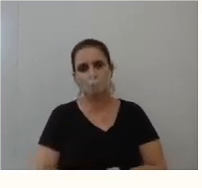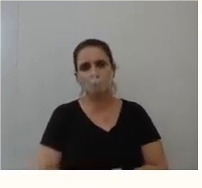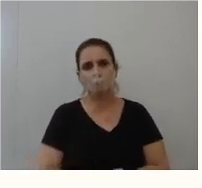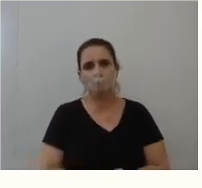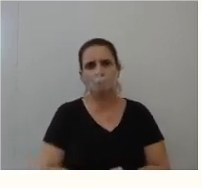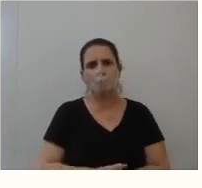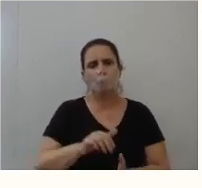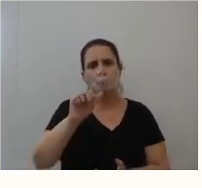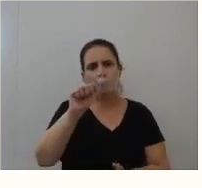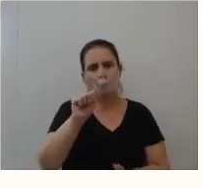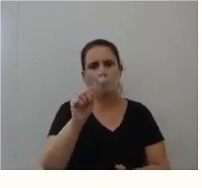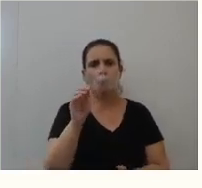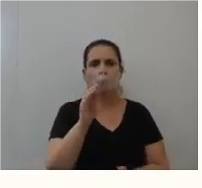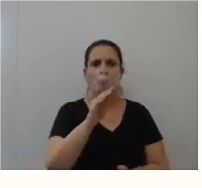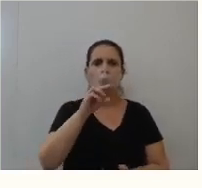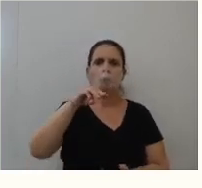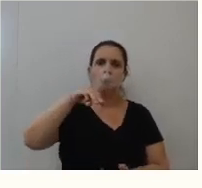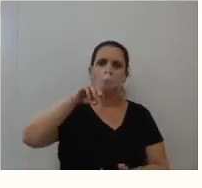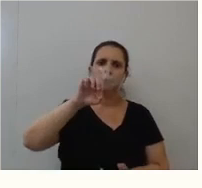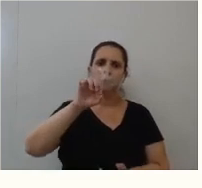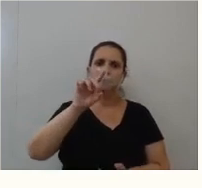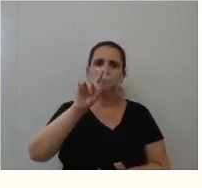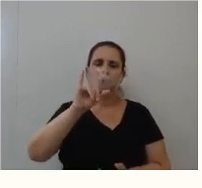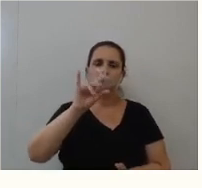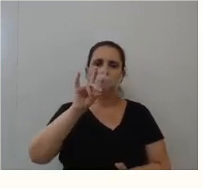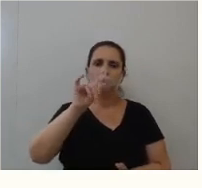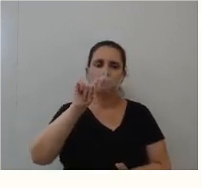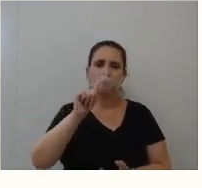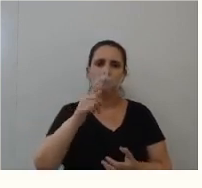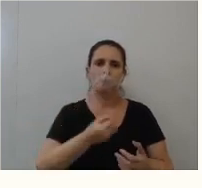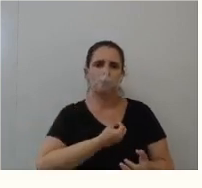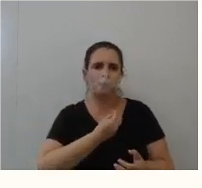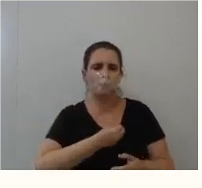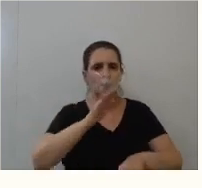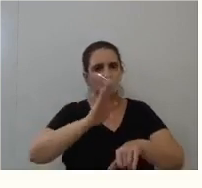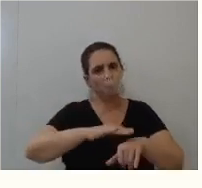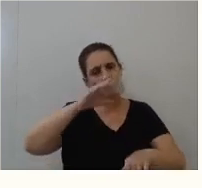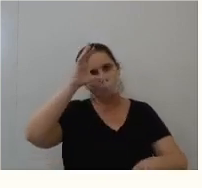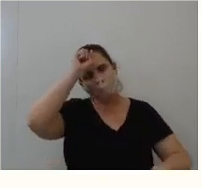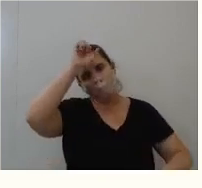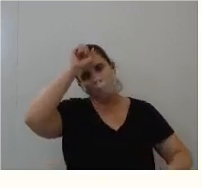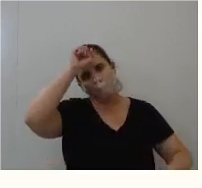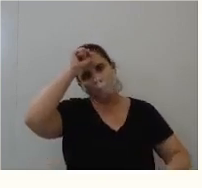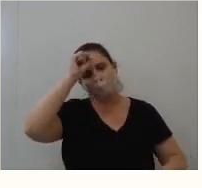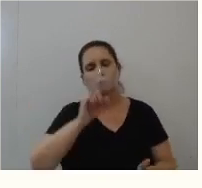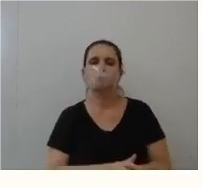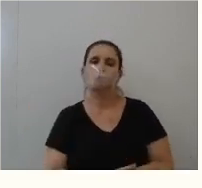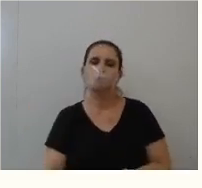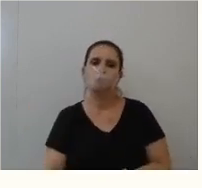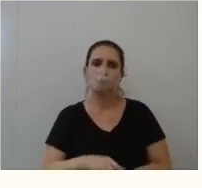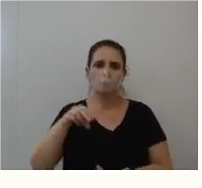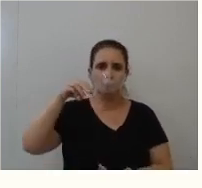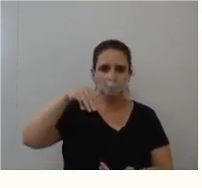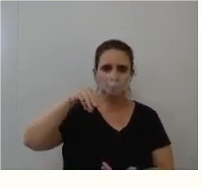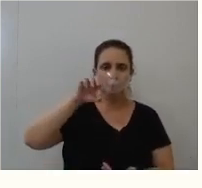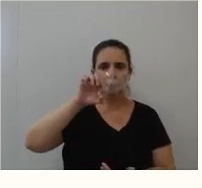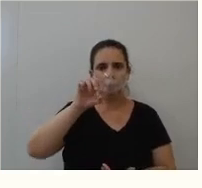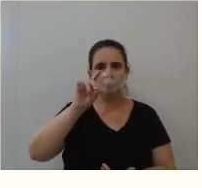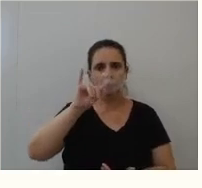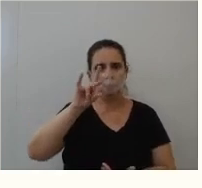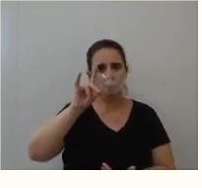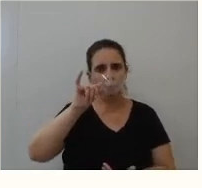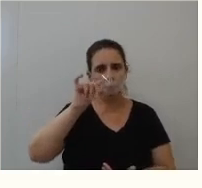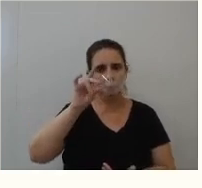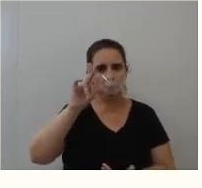À medida que se vive, mais se aprende. Ó, à medida que se